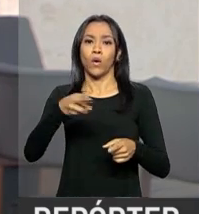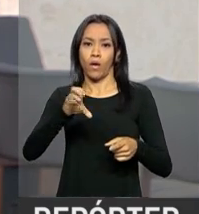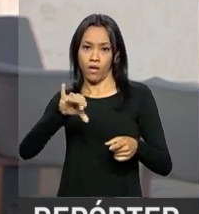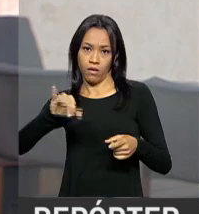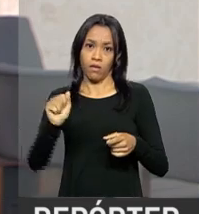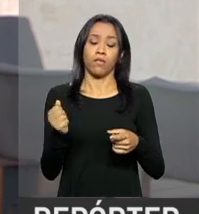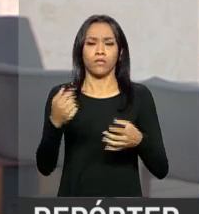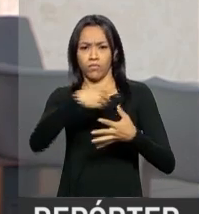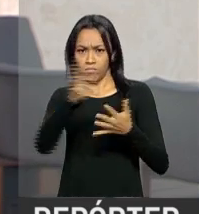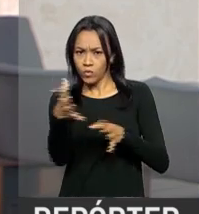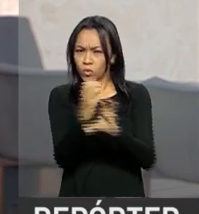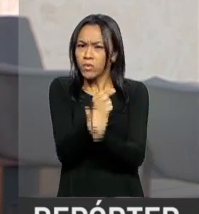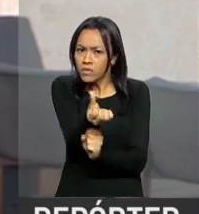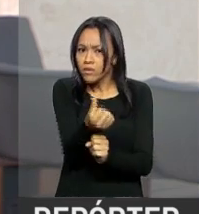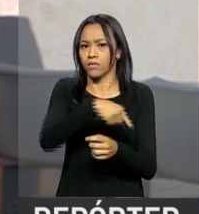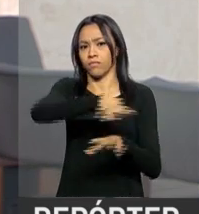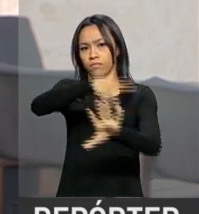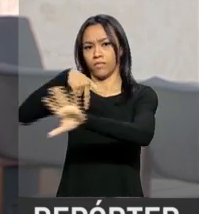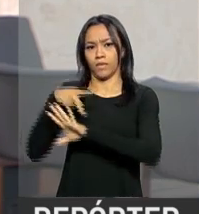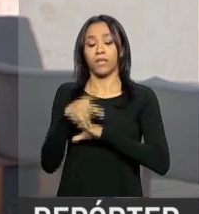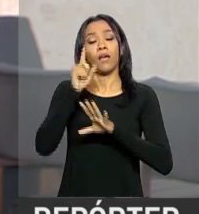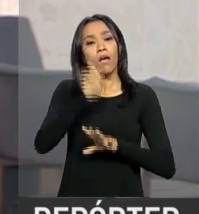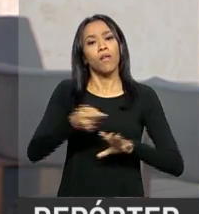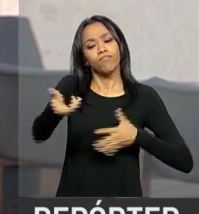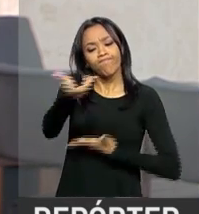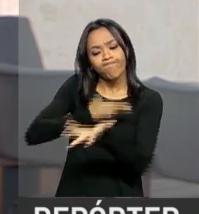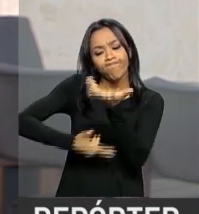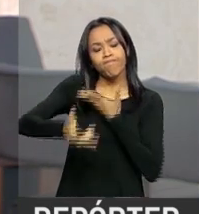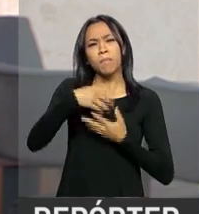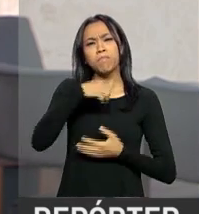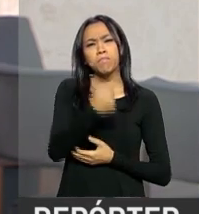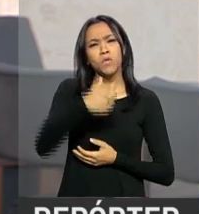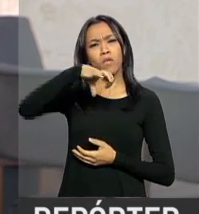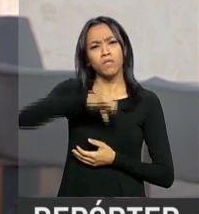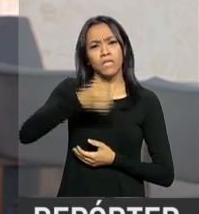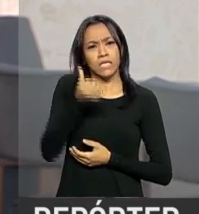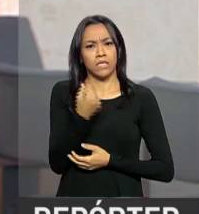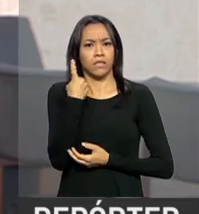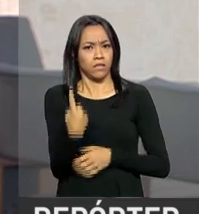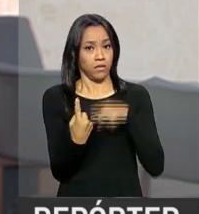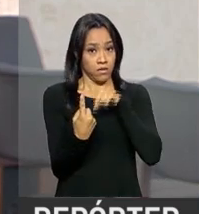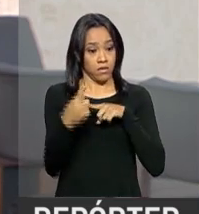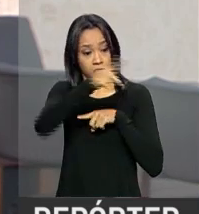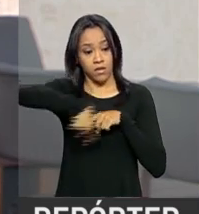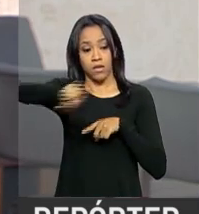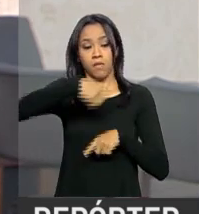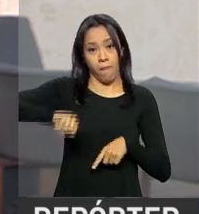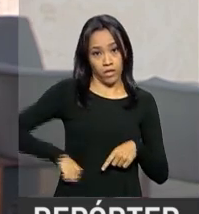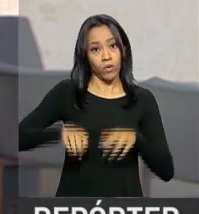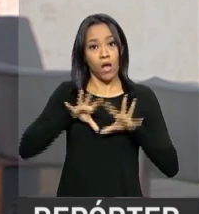Olha, segundo a Convenção de Viena sobre Relações Diplomáticas de 1961, os embaixadores só